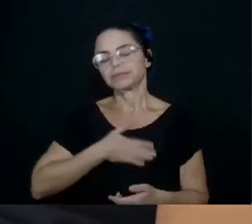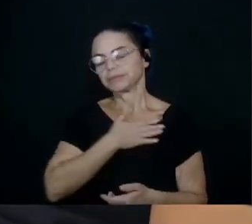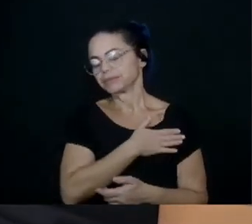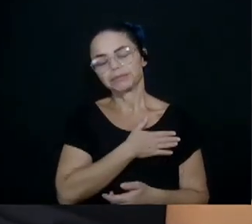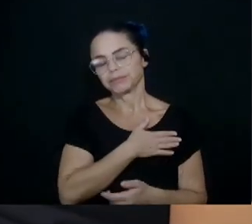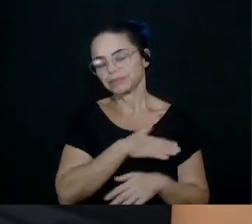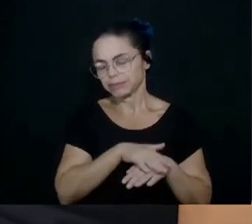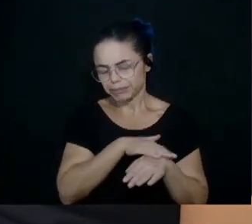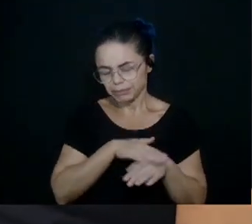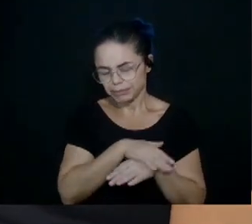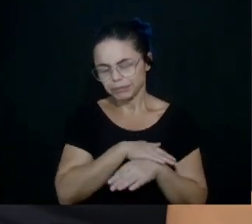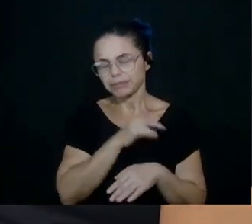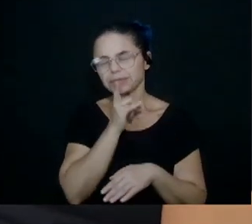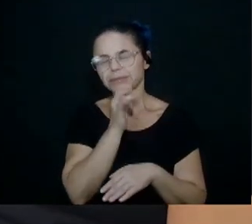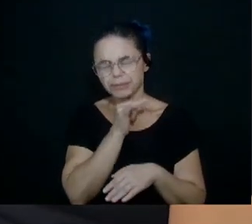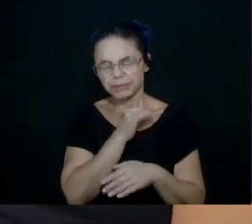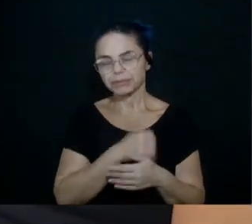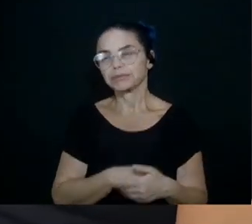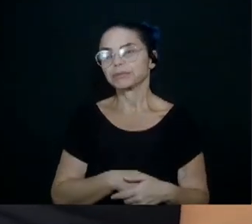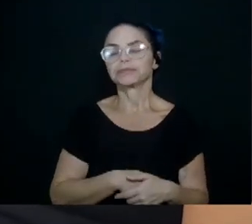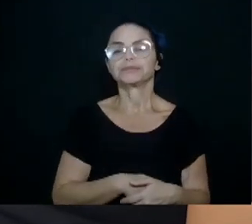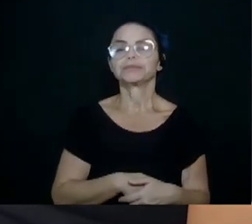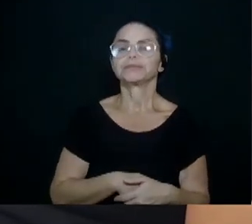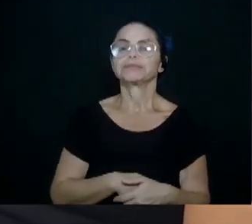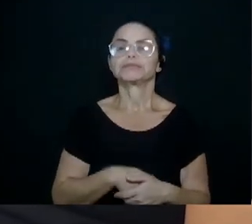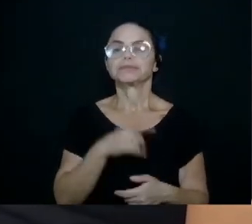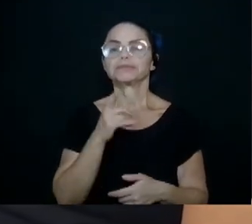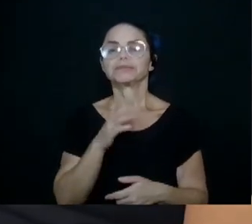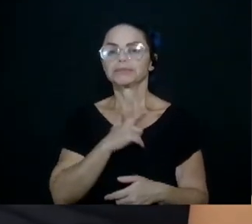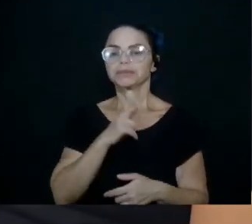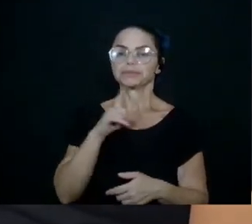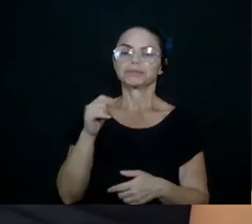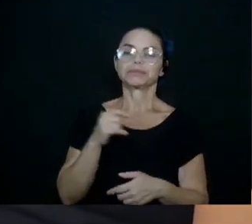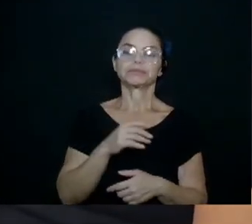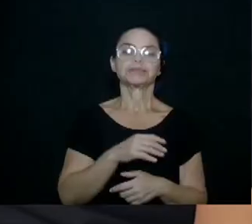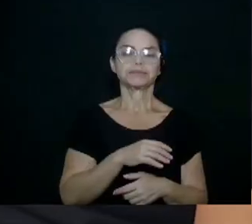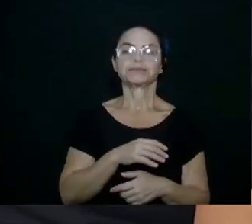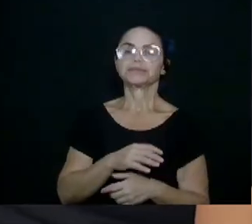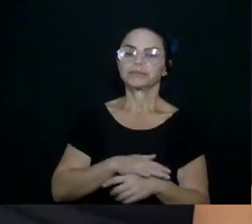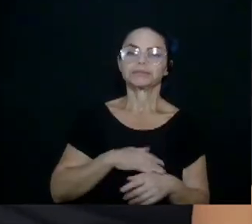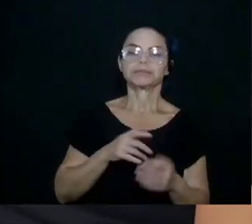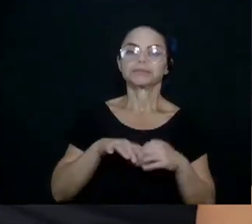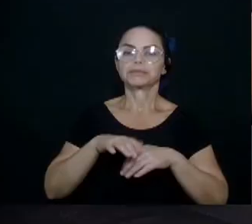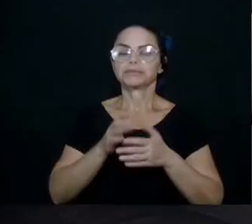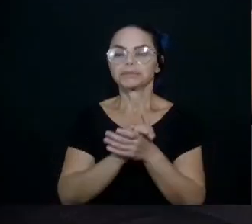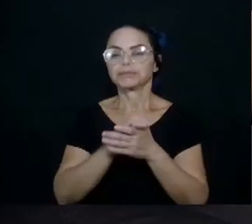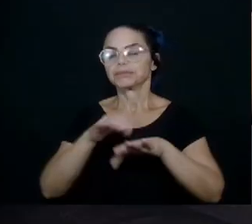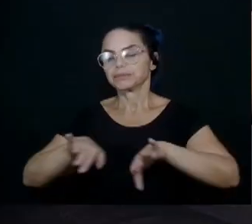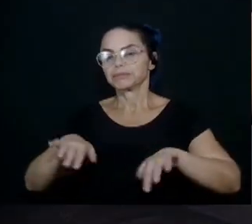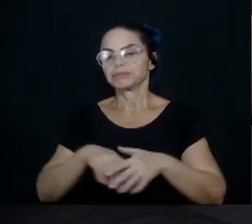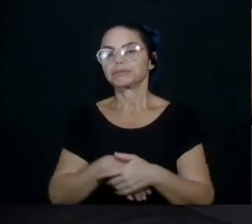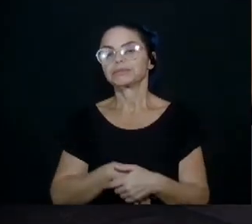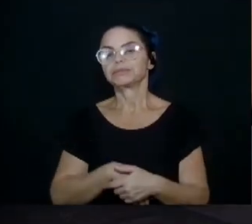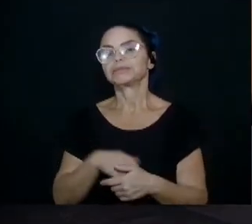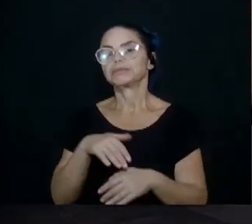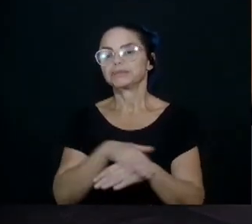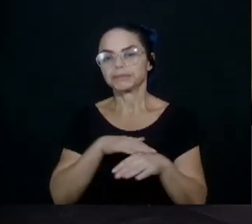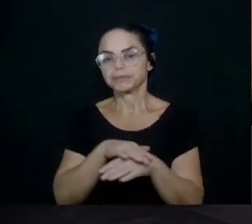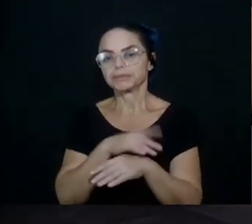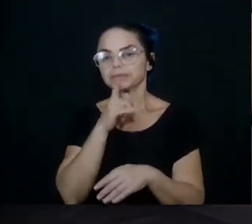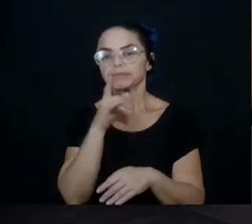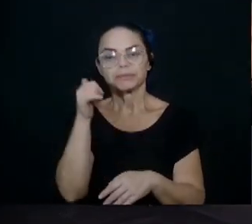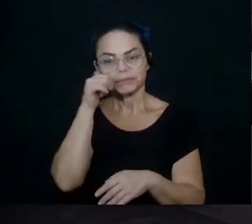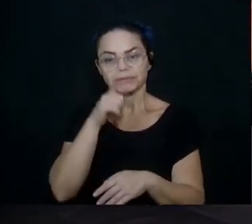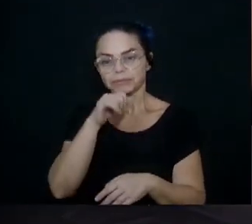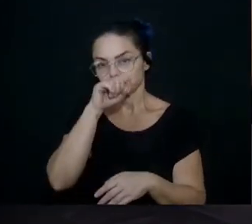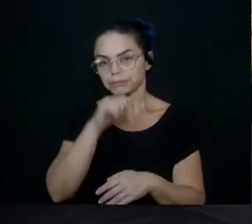novo com os meus pais, falei... Nessa época, meu pai já tinha saído de casa, meus pais já tinham se separado. Eu falei com a minha mãe, falei, mãe, vou expandir a